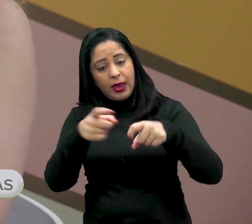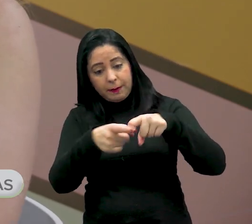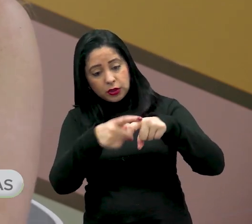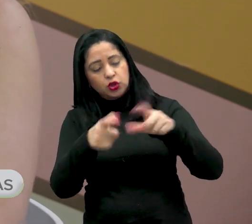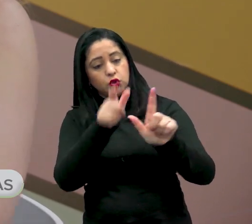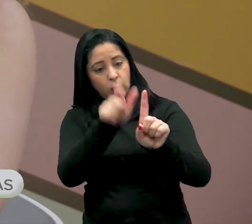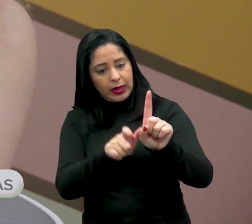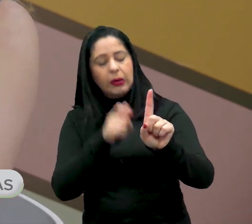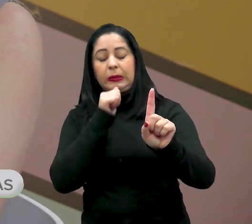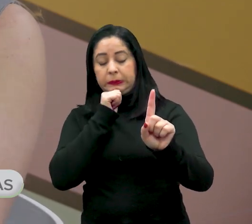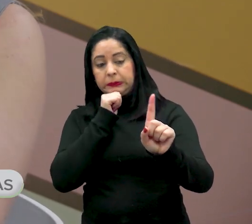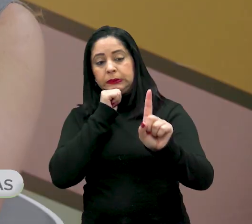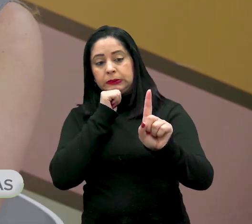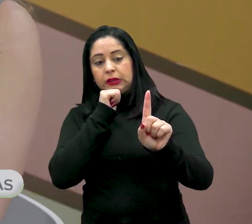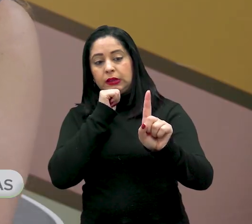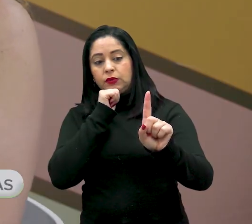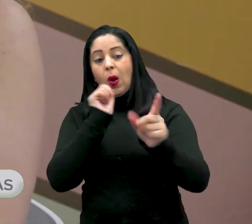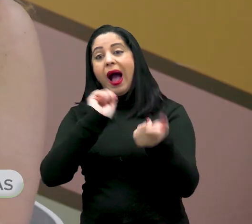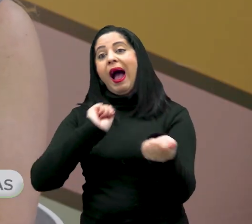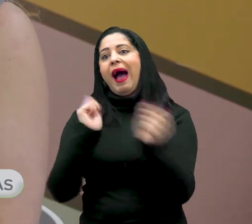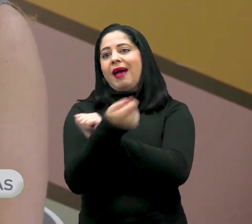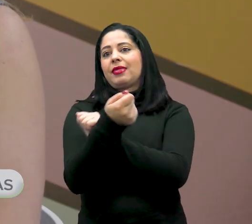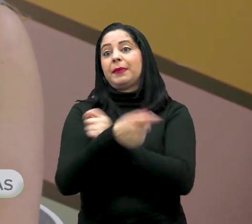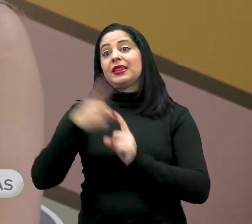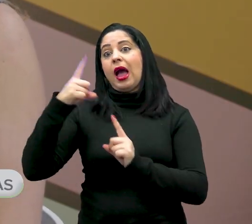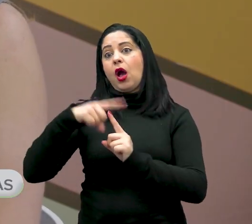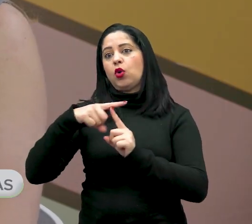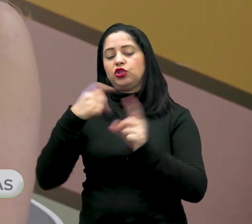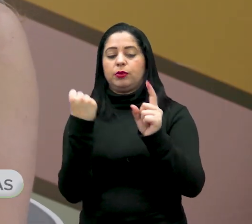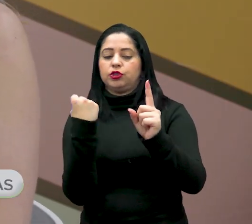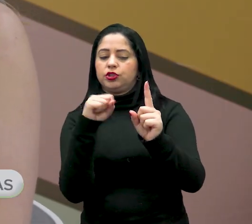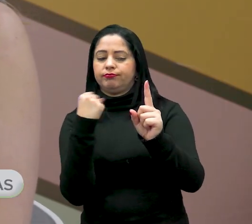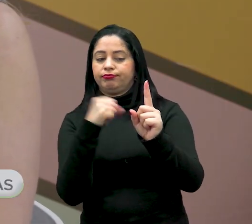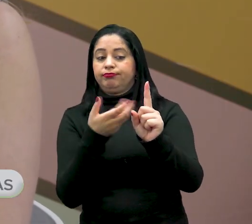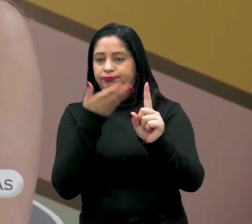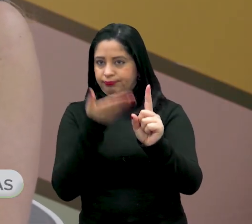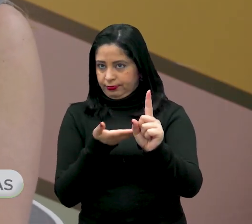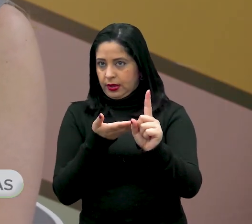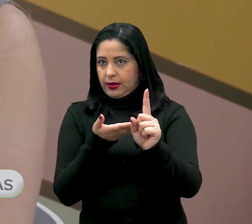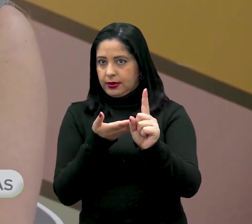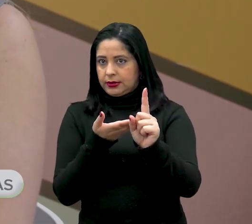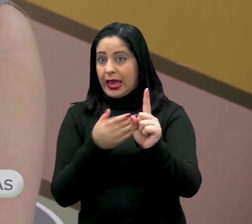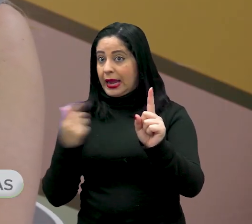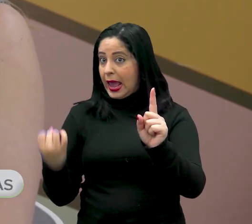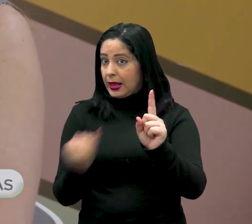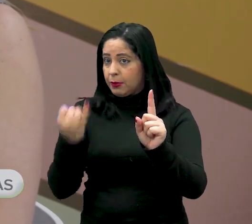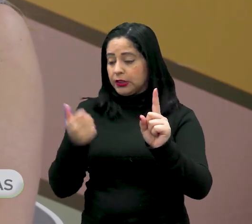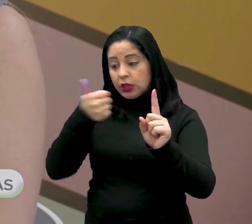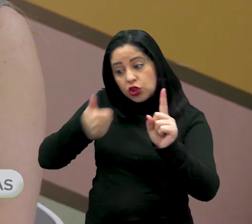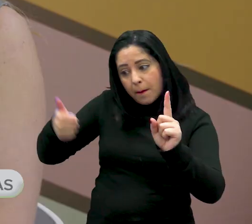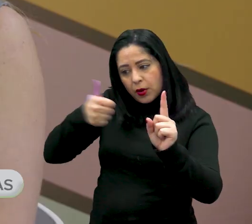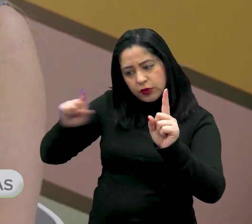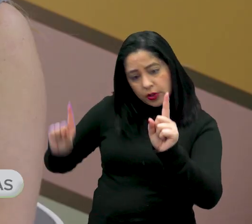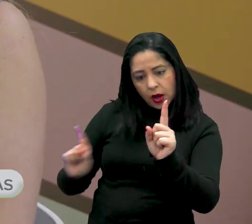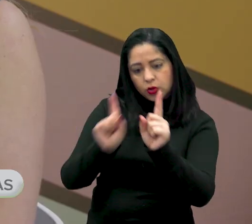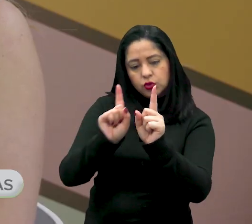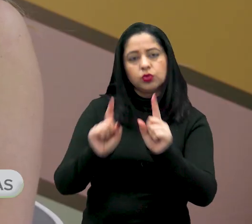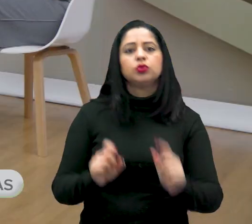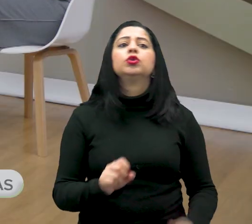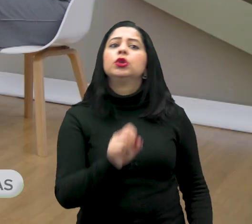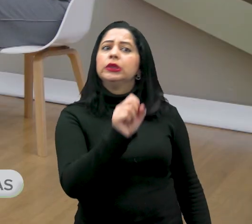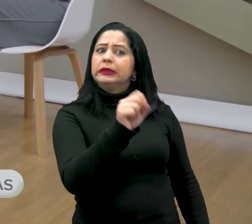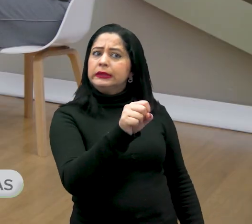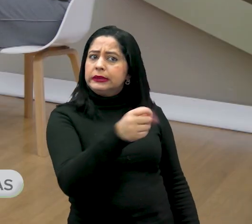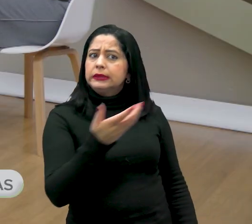pode fazer tal, assim, Sim. avalia a execução desse movimento, Sim. como que está sendo feita. Então, é importante esse acompanhamento com o profissional. Sim. E com